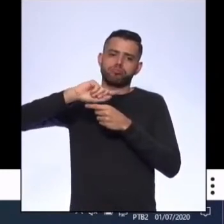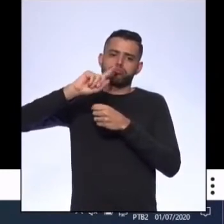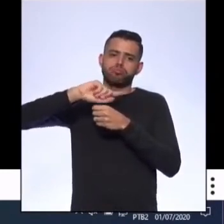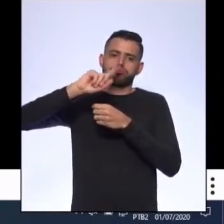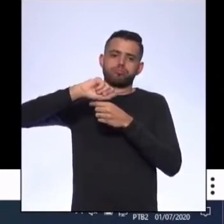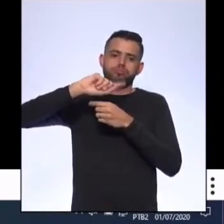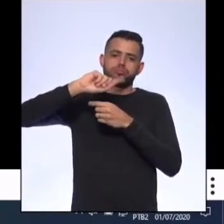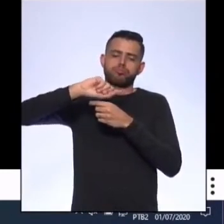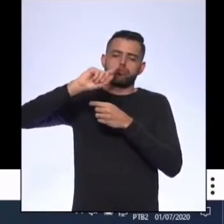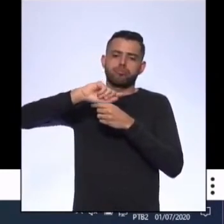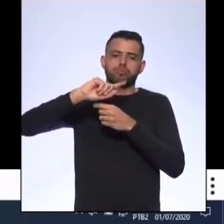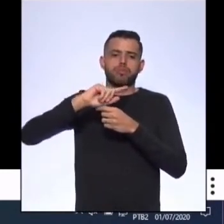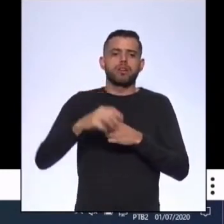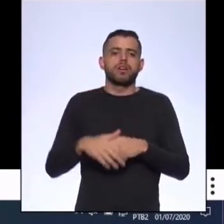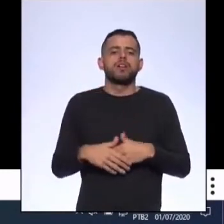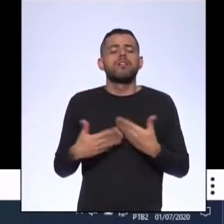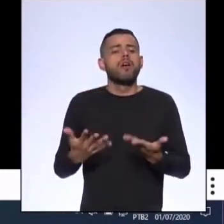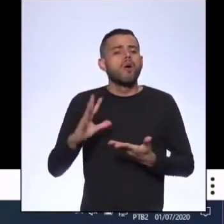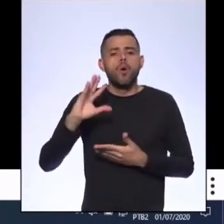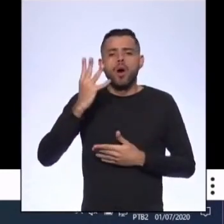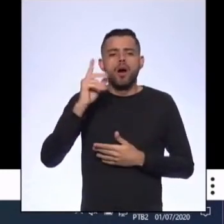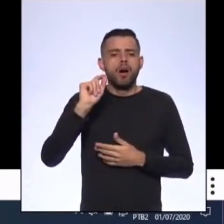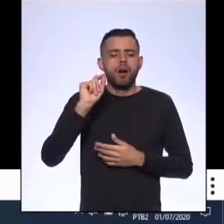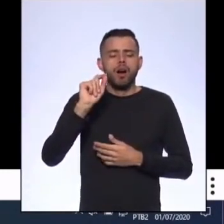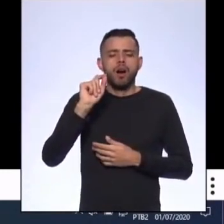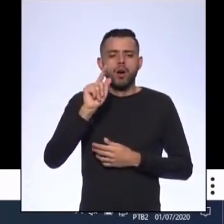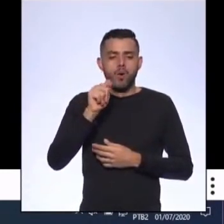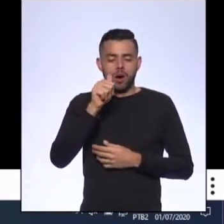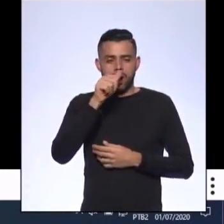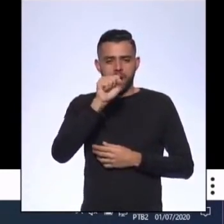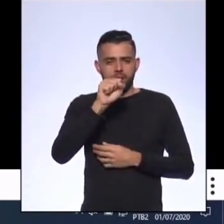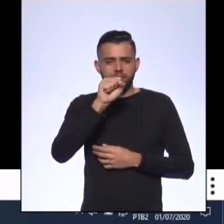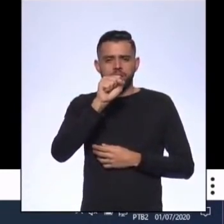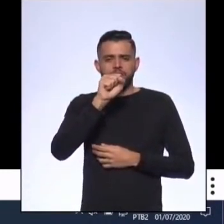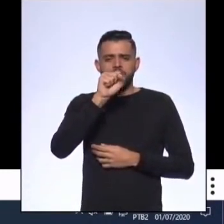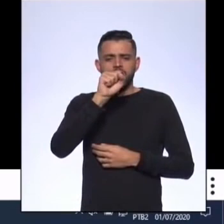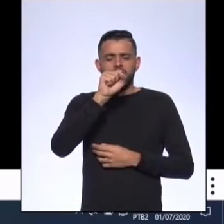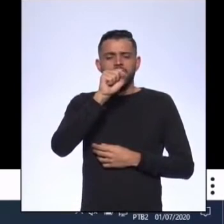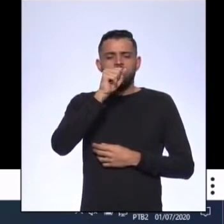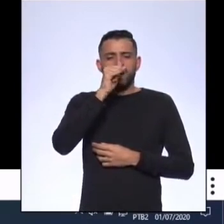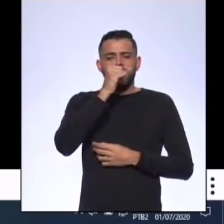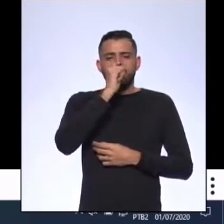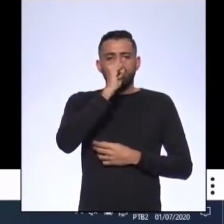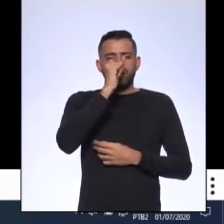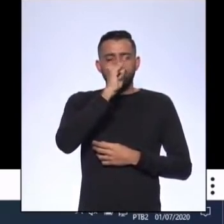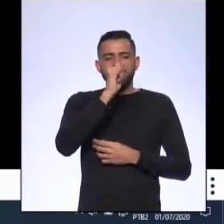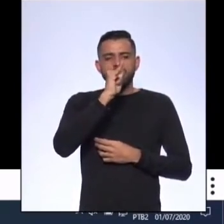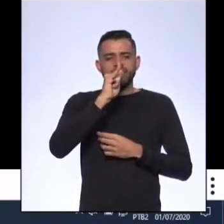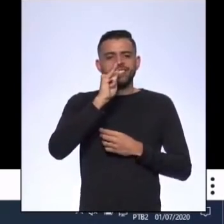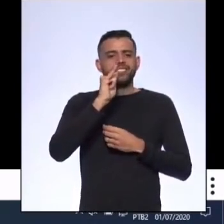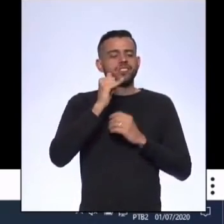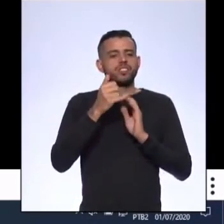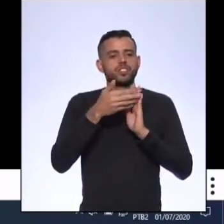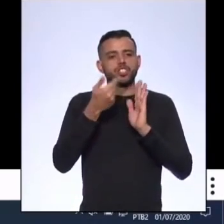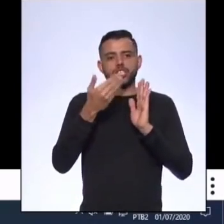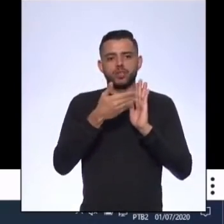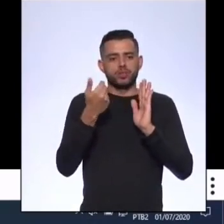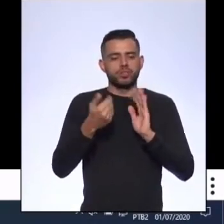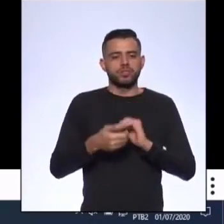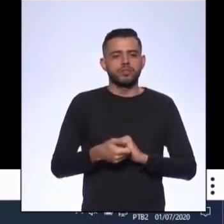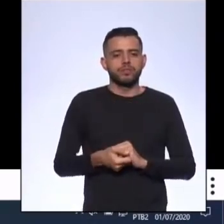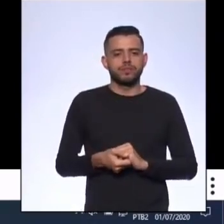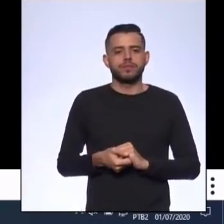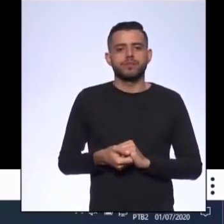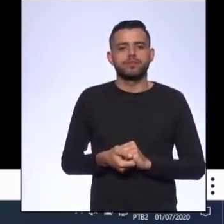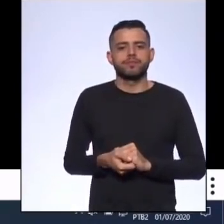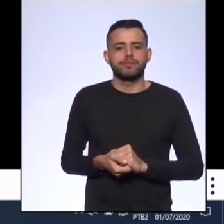está diminuindo, logo o que acontece? O gás está perdendo energia interna, né? No caso, está retirando energia das moléculas, né? Das